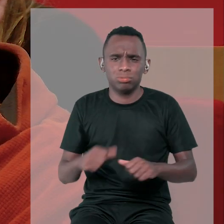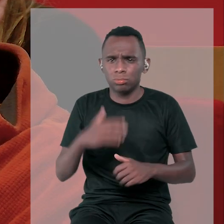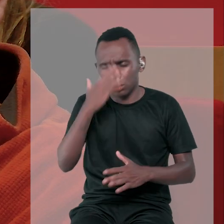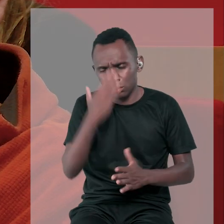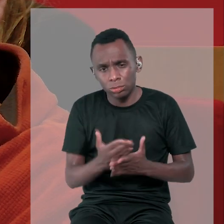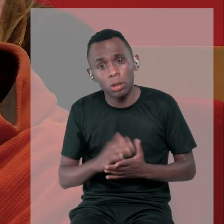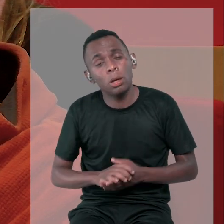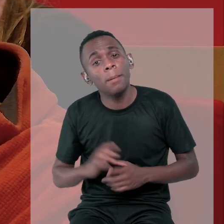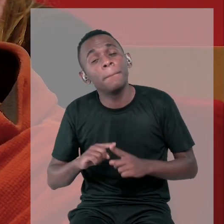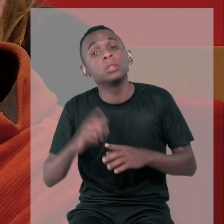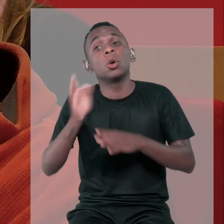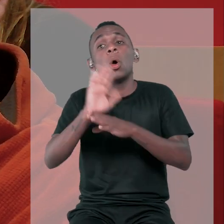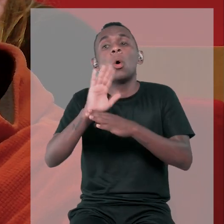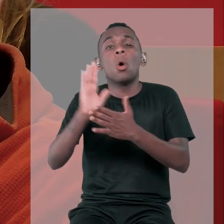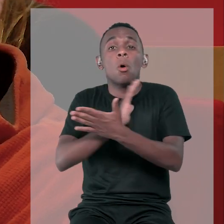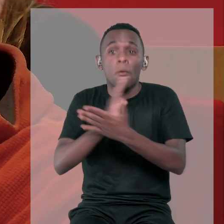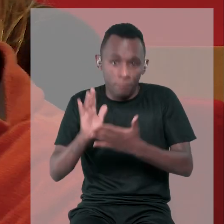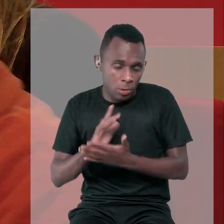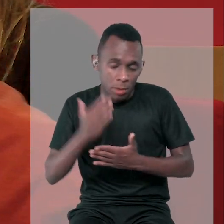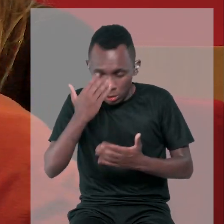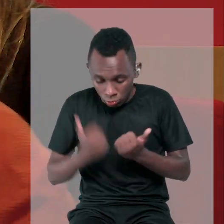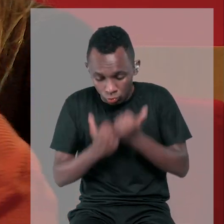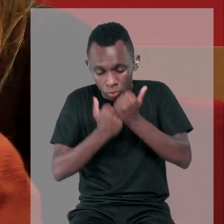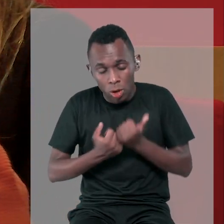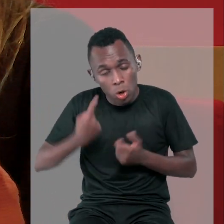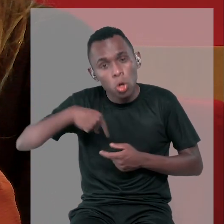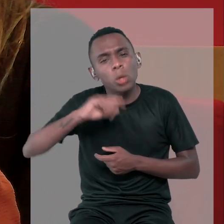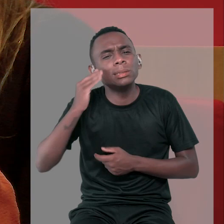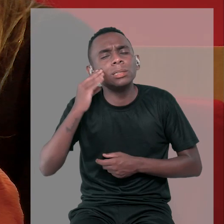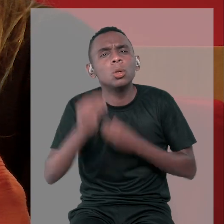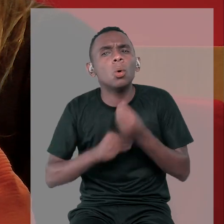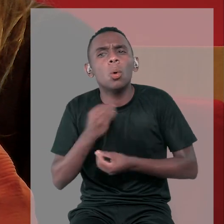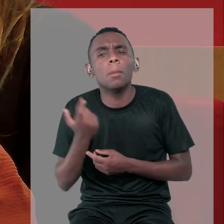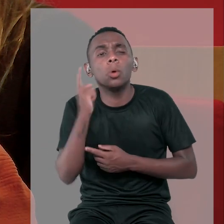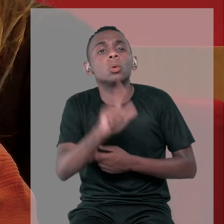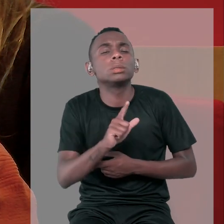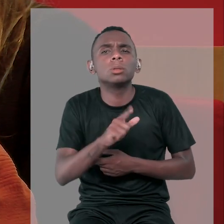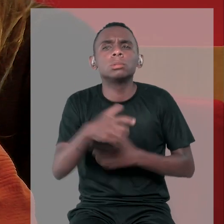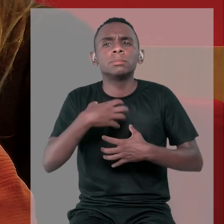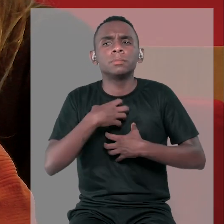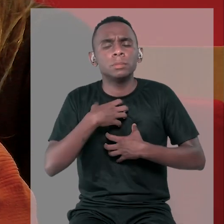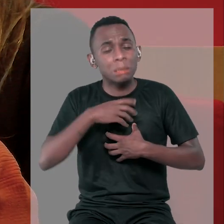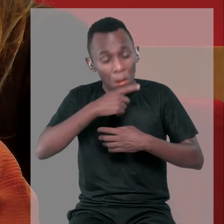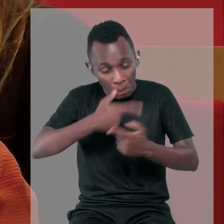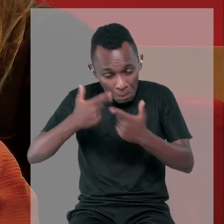gente a entender como é que nós chegamos naquela situação de caos, naquela situação